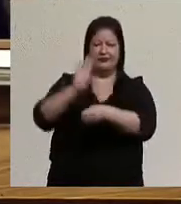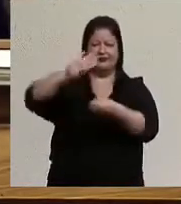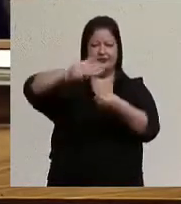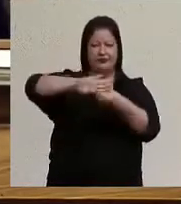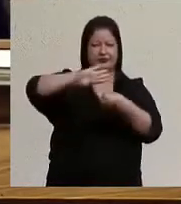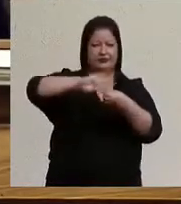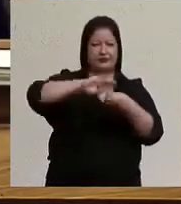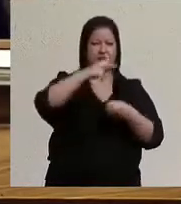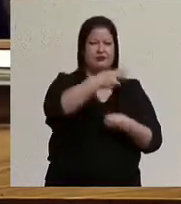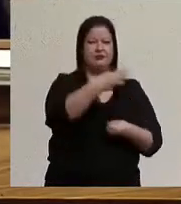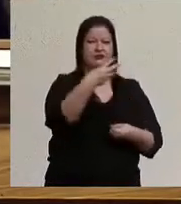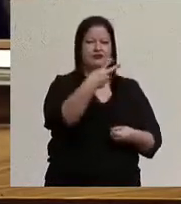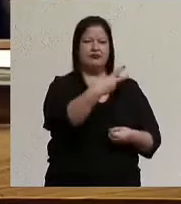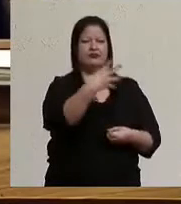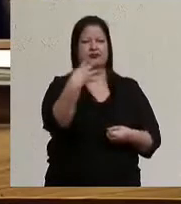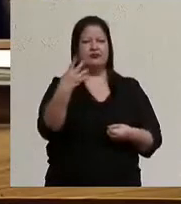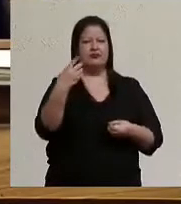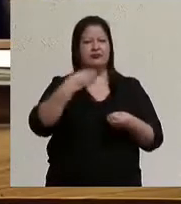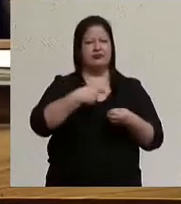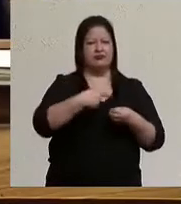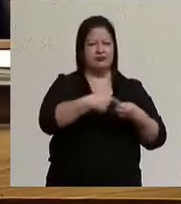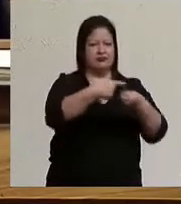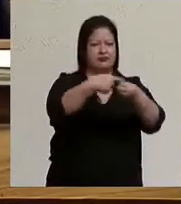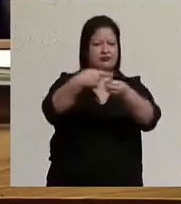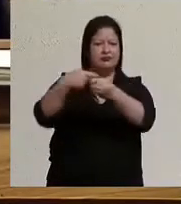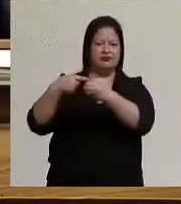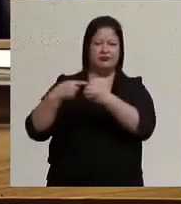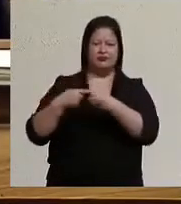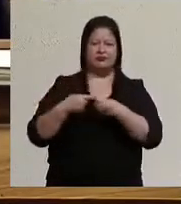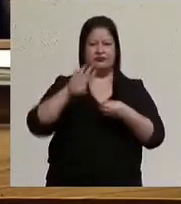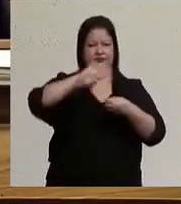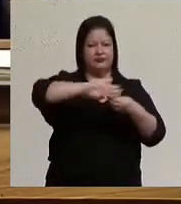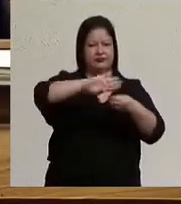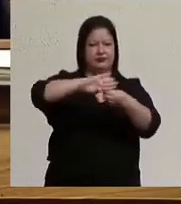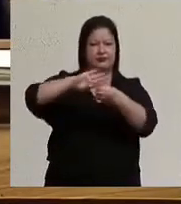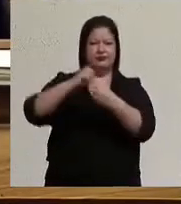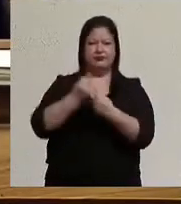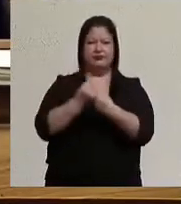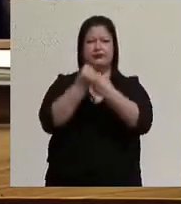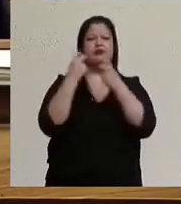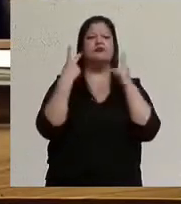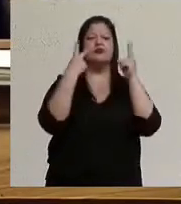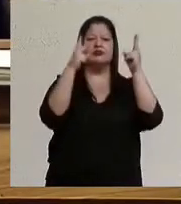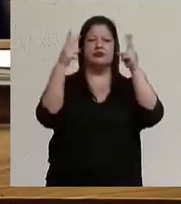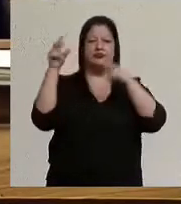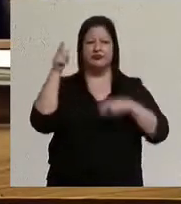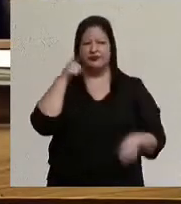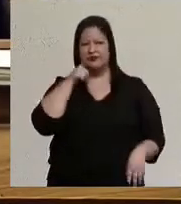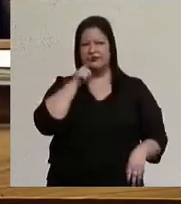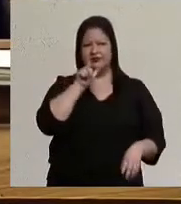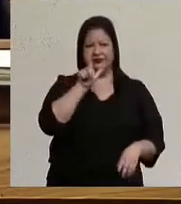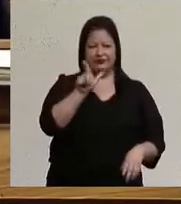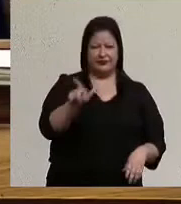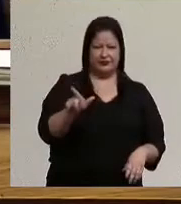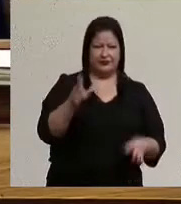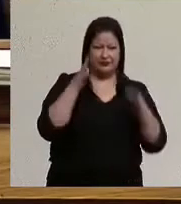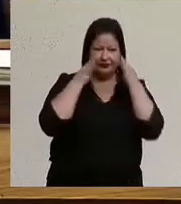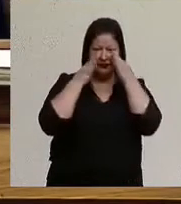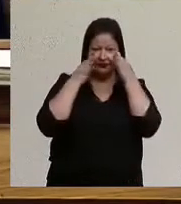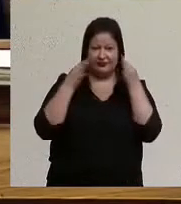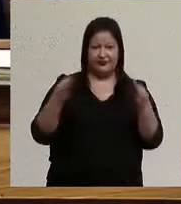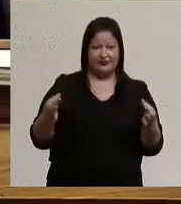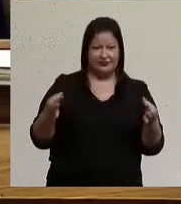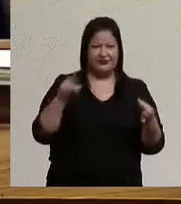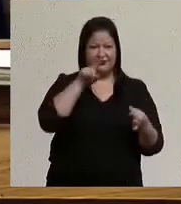a todos os outros 23 24 bairros aí da cidade pelo apoio vocês são vitoriosos E mais uma vez eu quero frisar